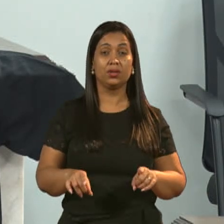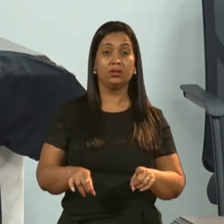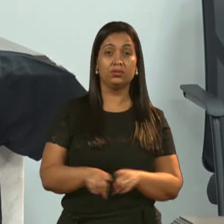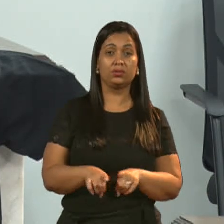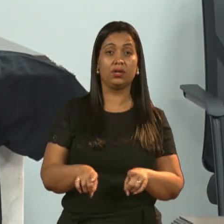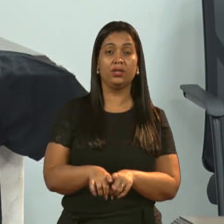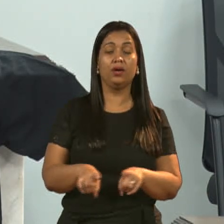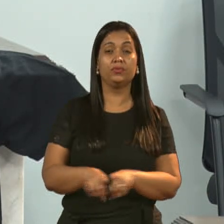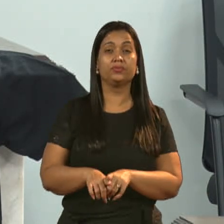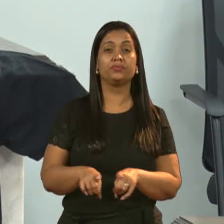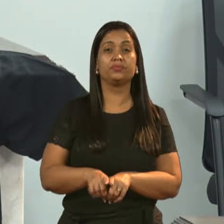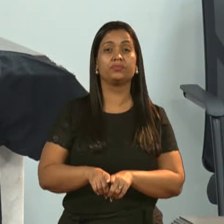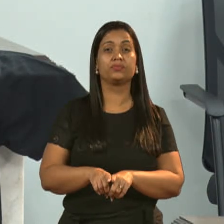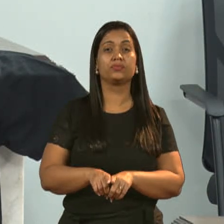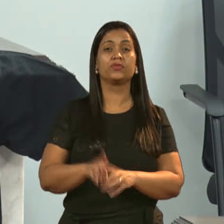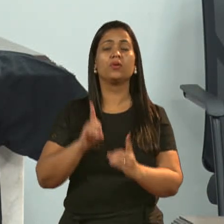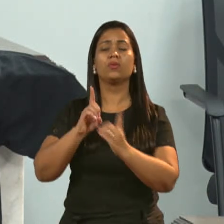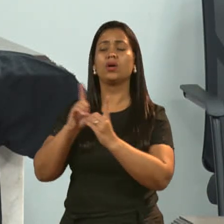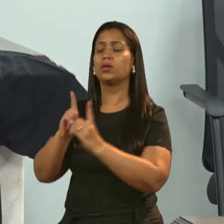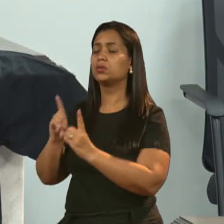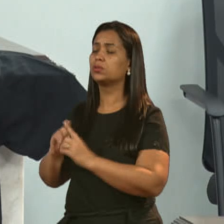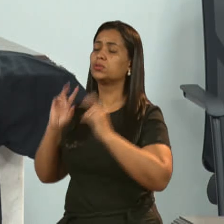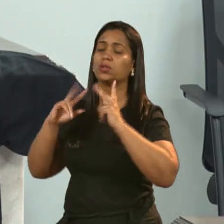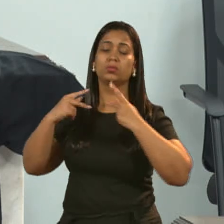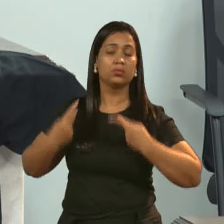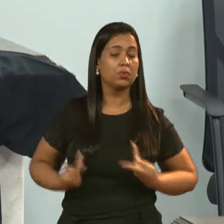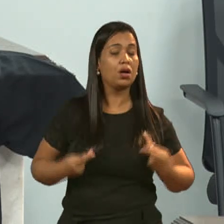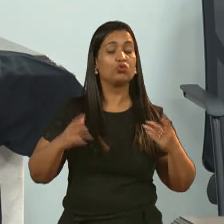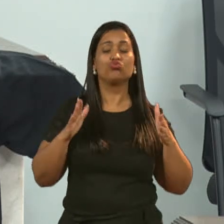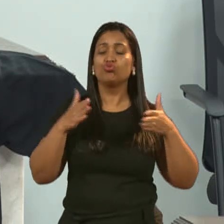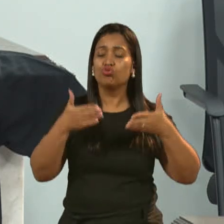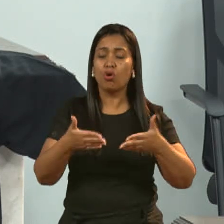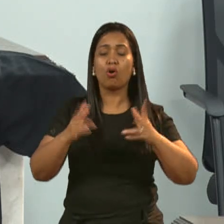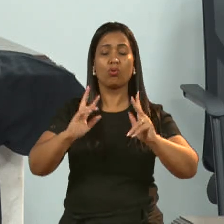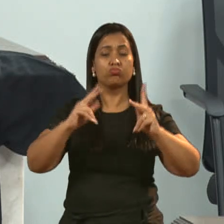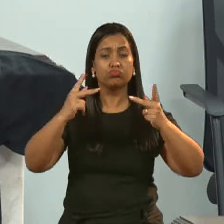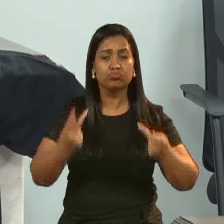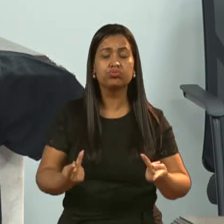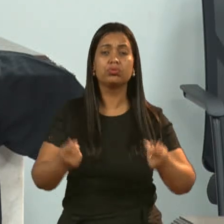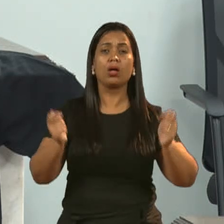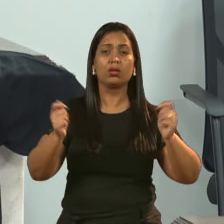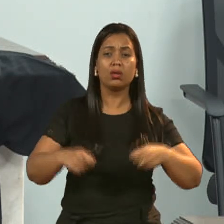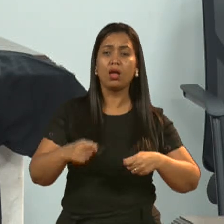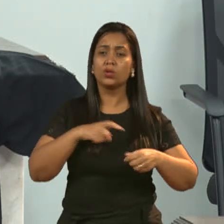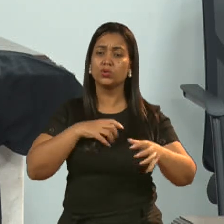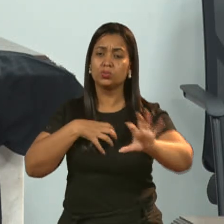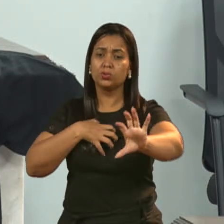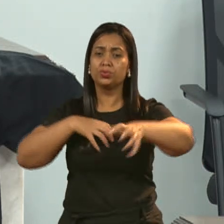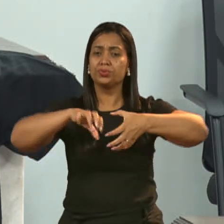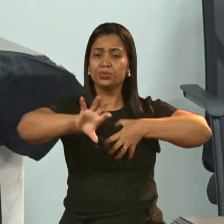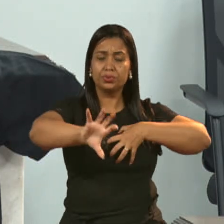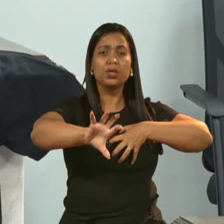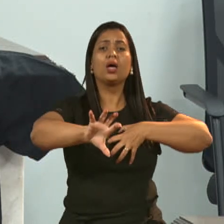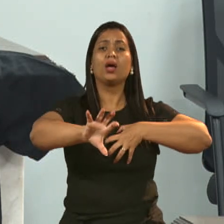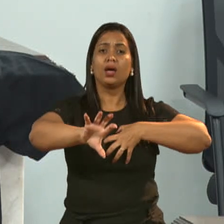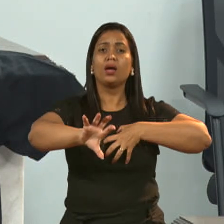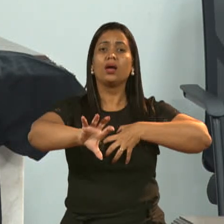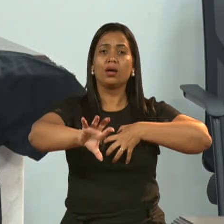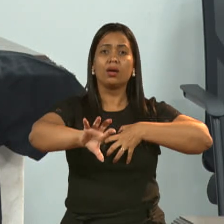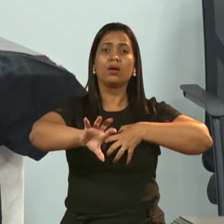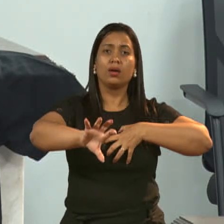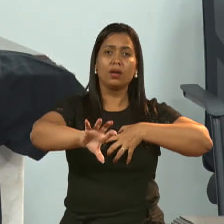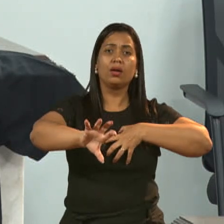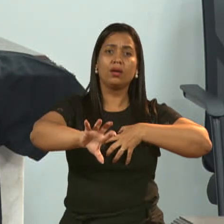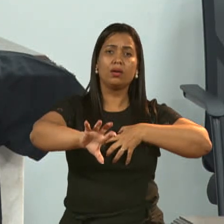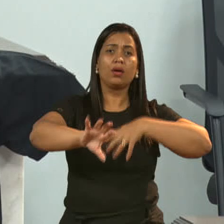atendimento humanizado, o olhar humanizado da sociedade, se colocar no lugar do outro, não é tão simples.